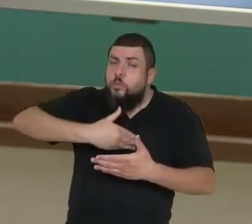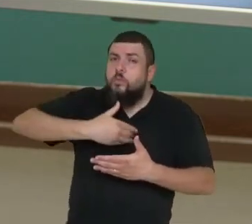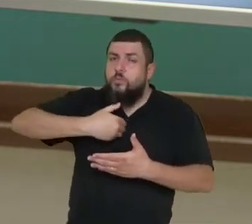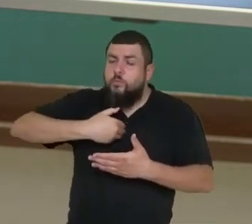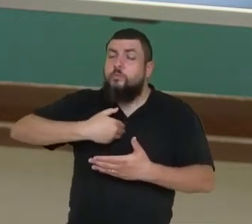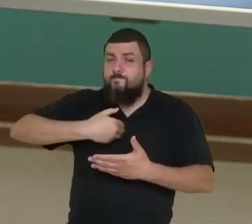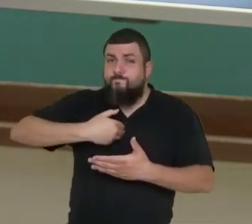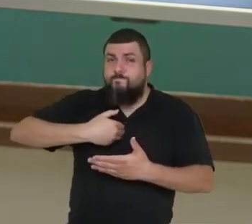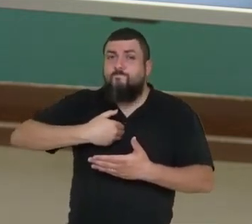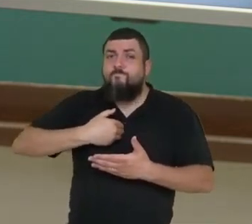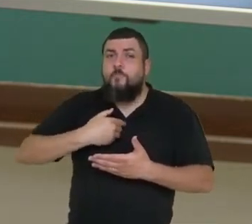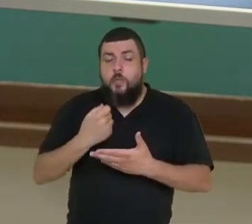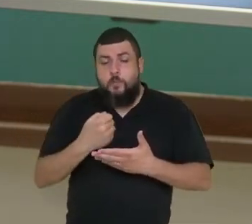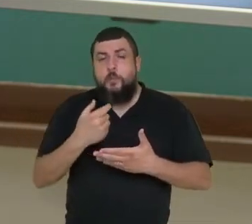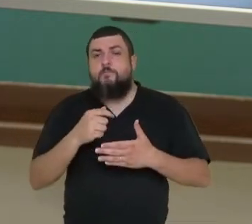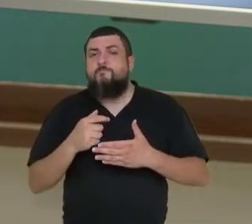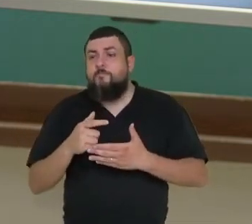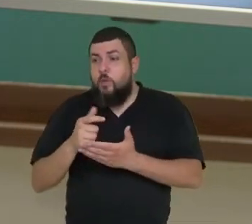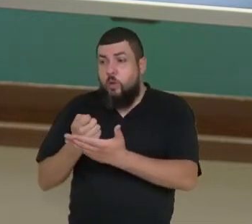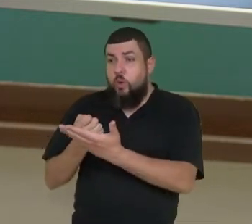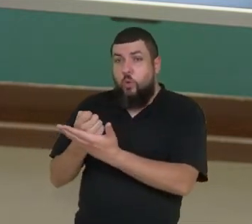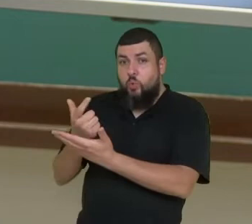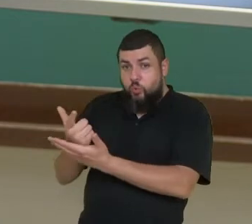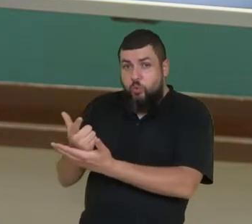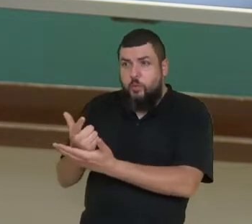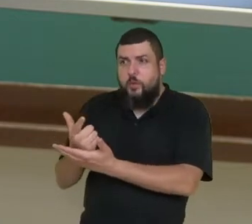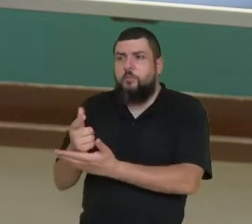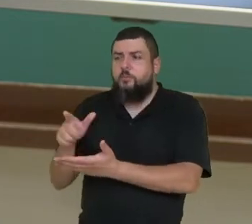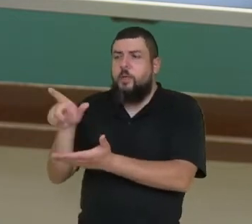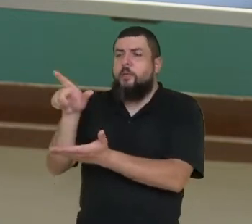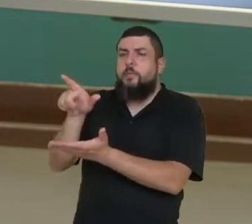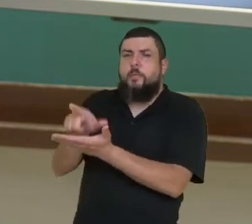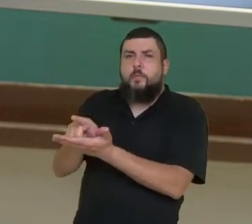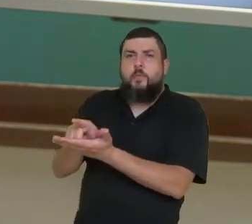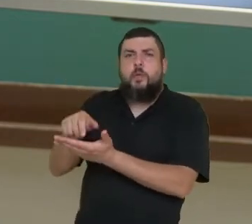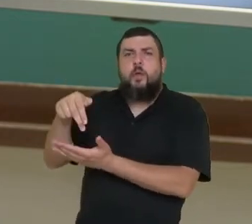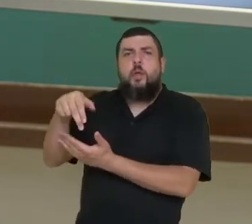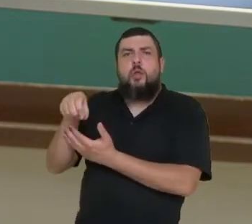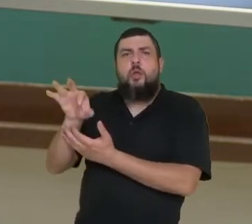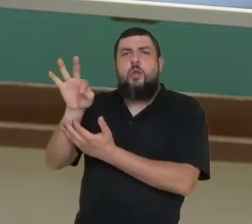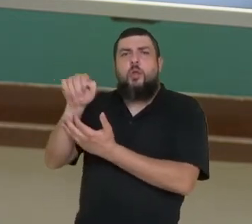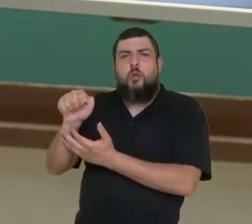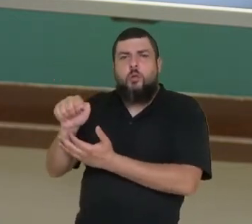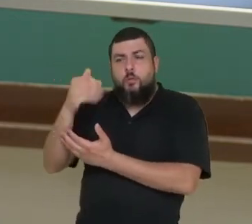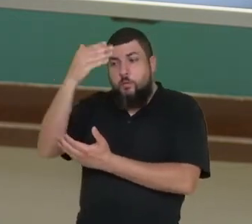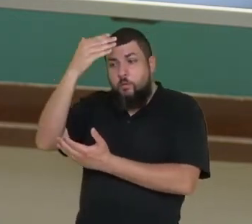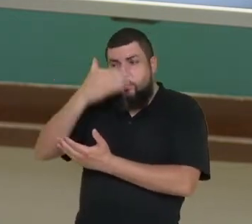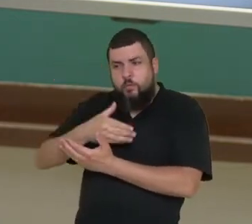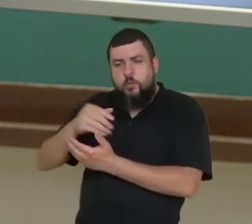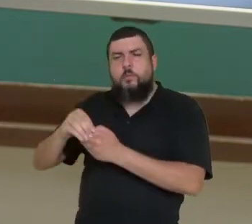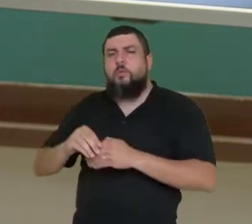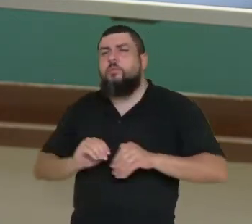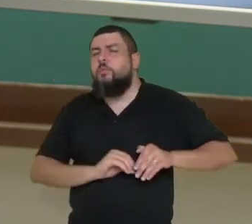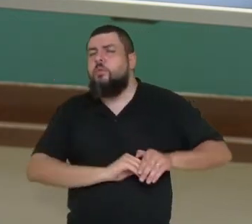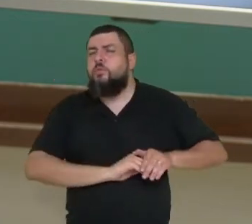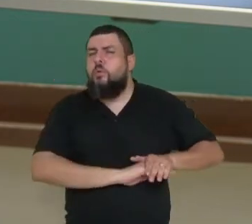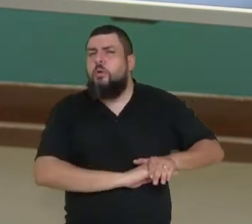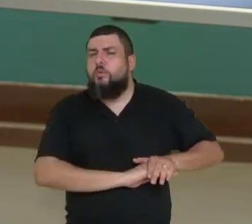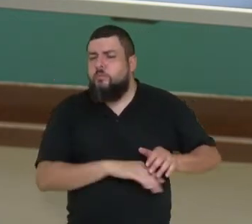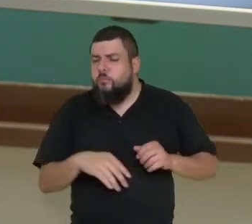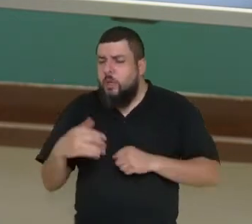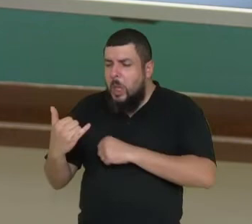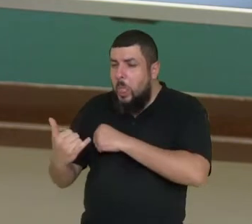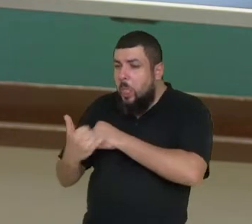que estar tudo documentado, né? Então, temos que guardar aí os comprovantes de compra, dos momentos que efetuamos os pagamentos,